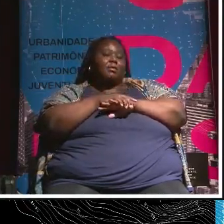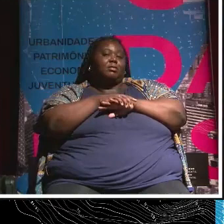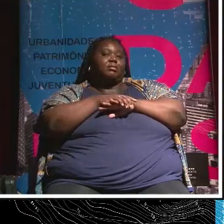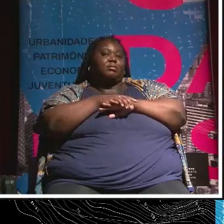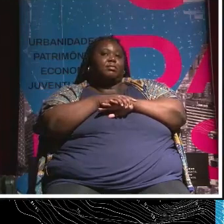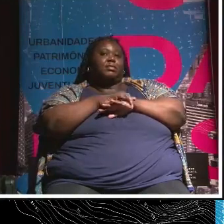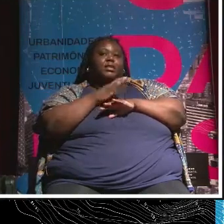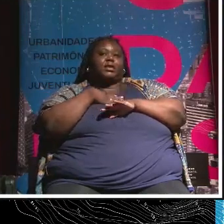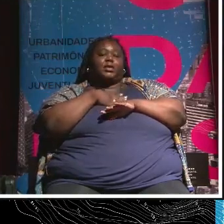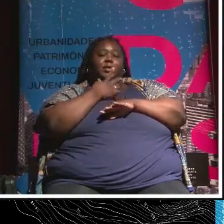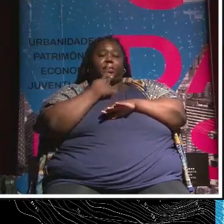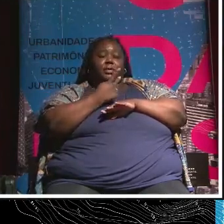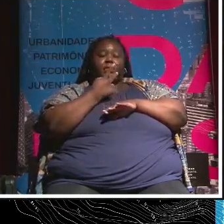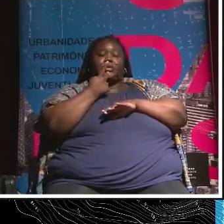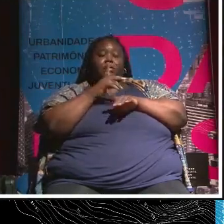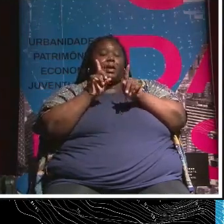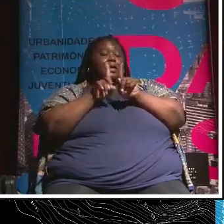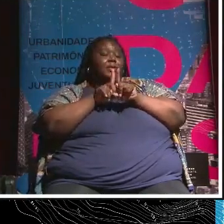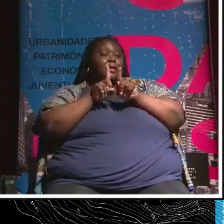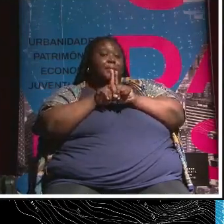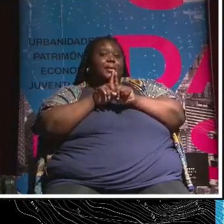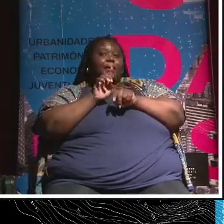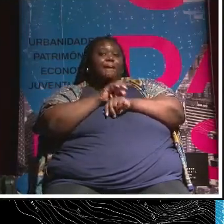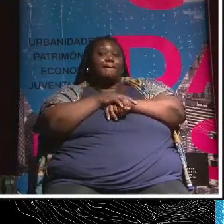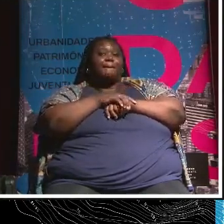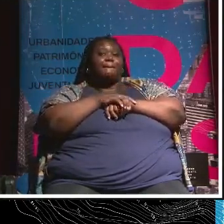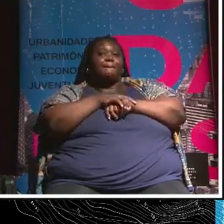eu gostaria de colocar essa questão aqui.